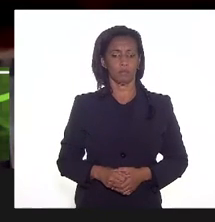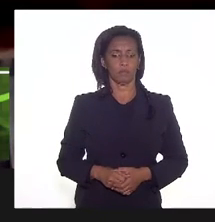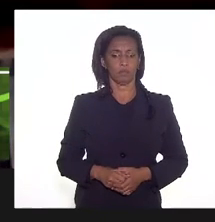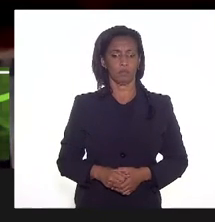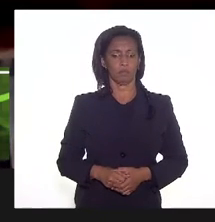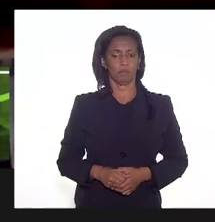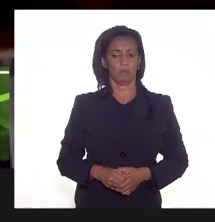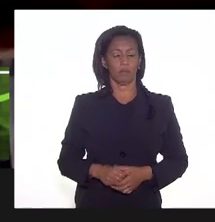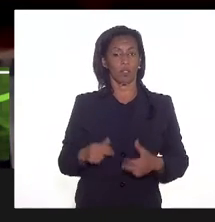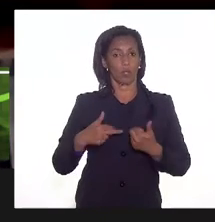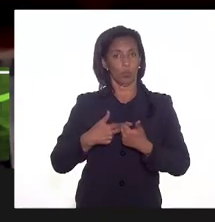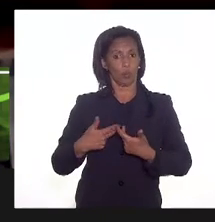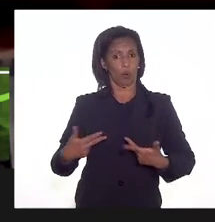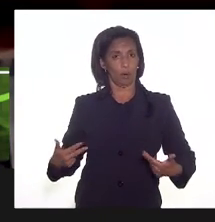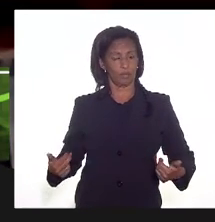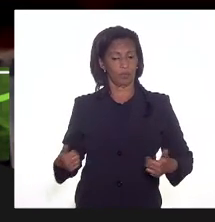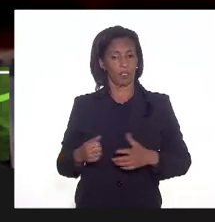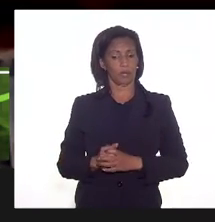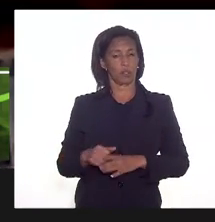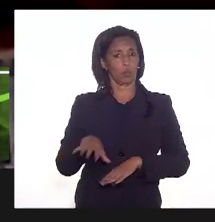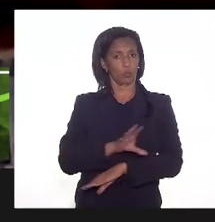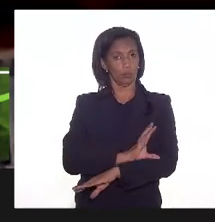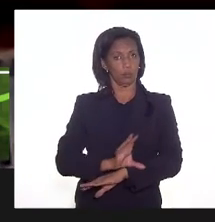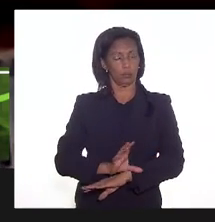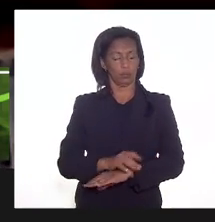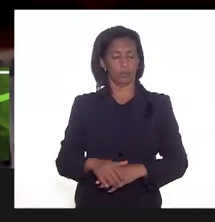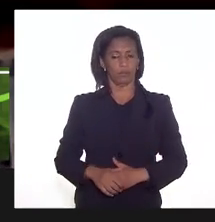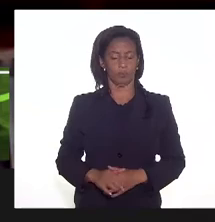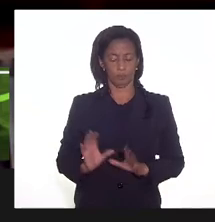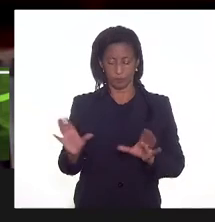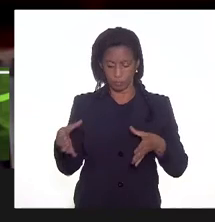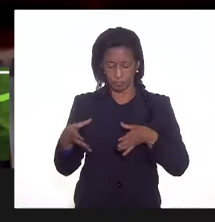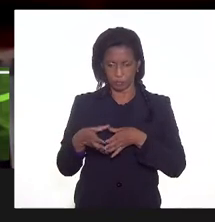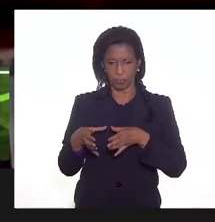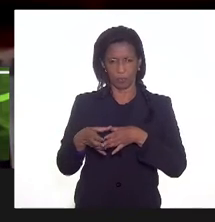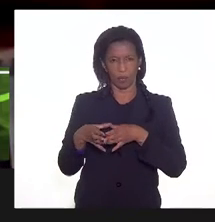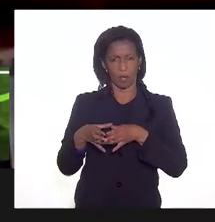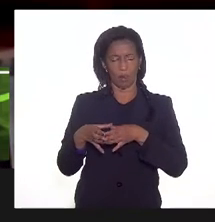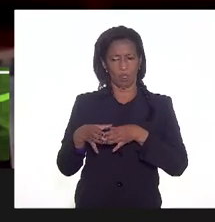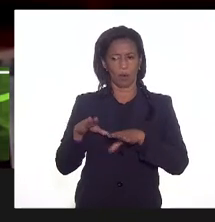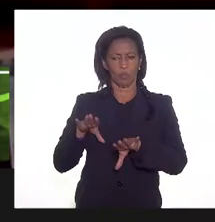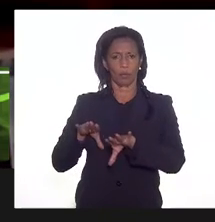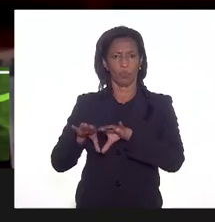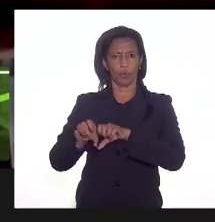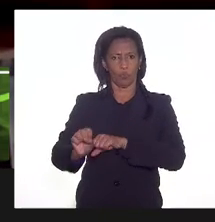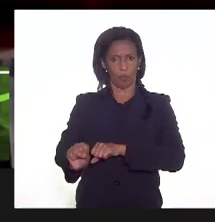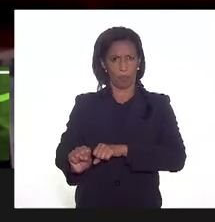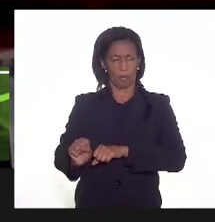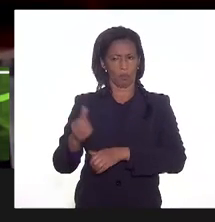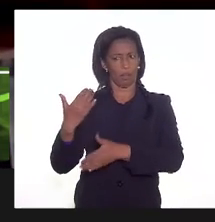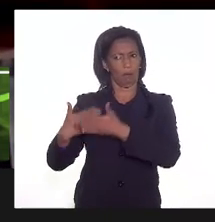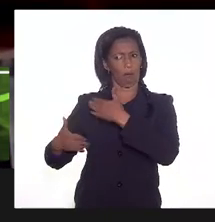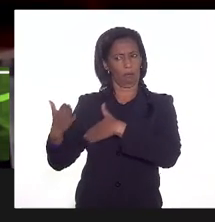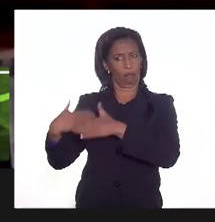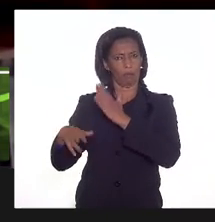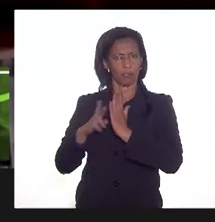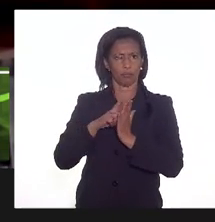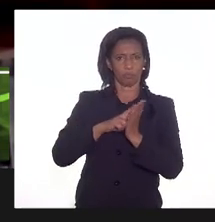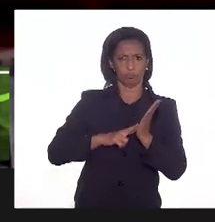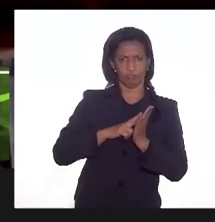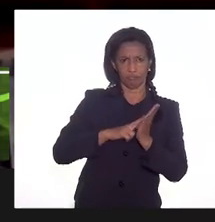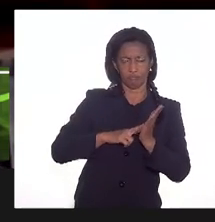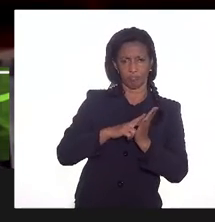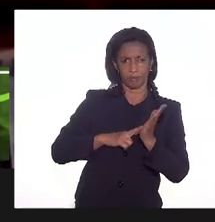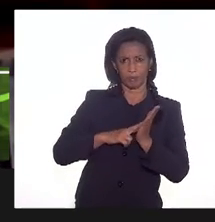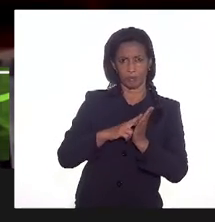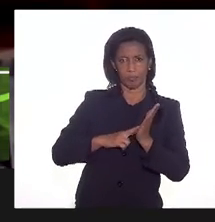e qualificação cultural é uma comissão que foi formada antes da regulamentação do deceto que